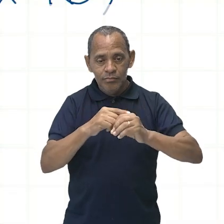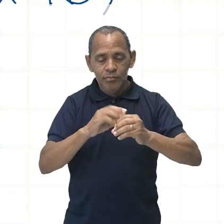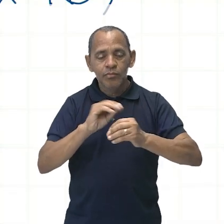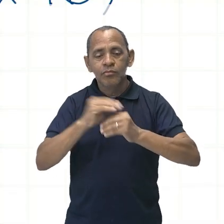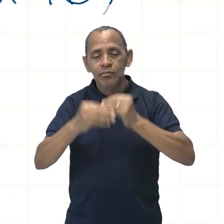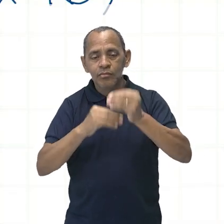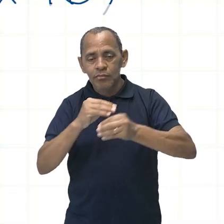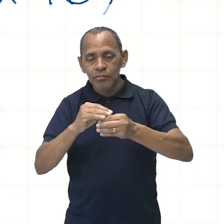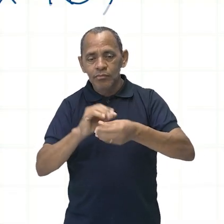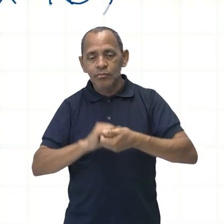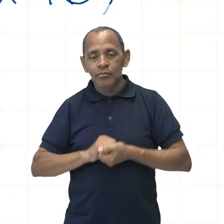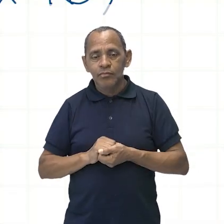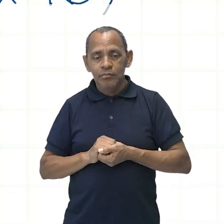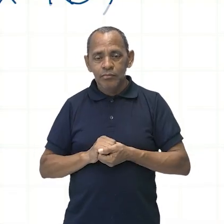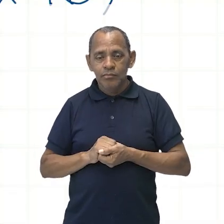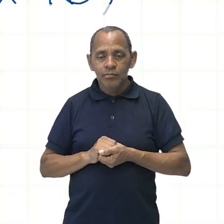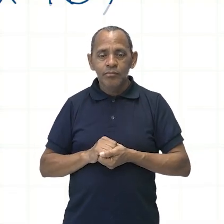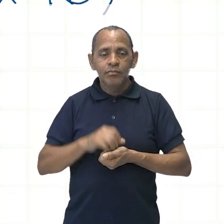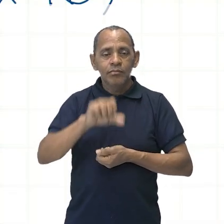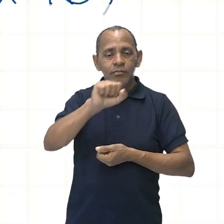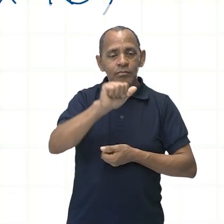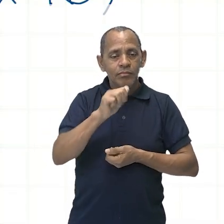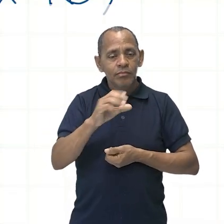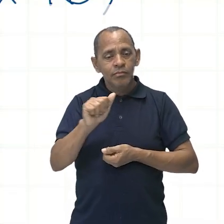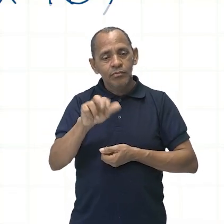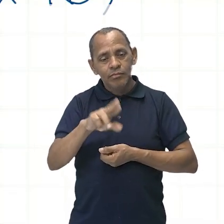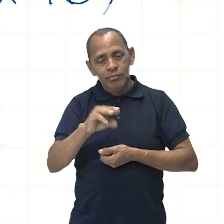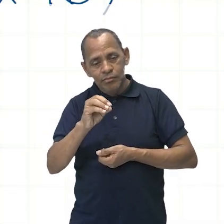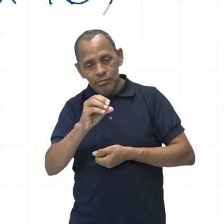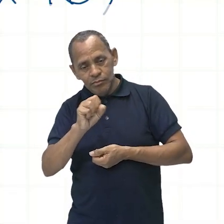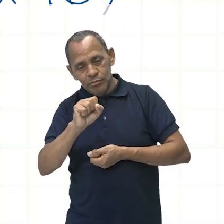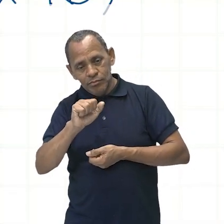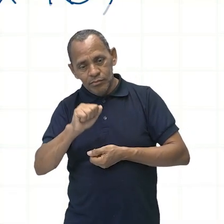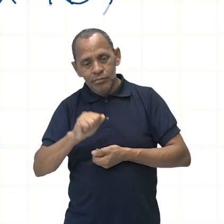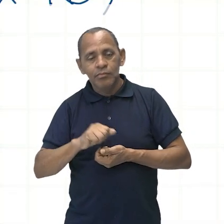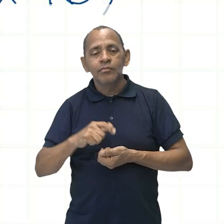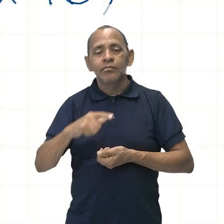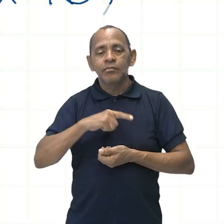molecular da molécula de sacarose, chegamos no valor de